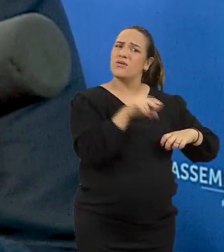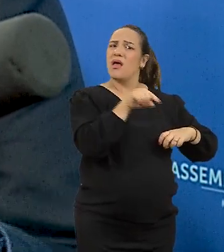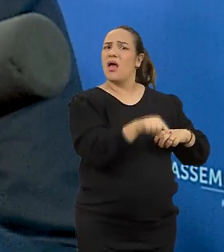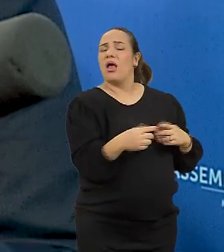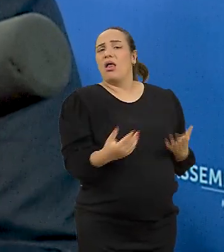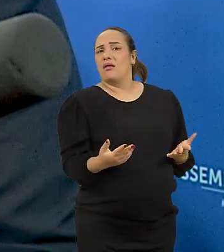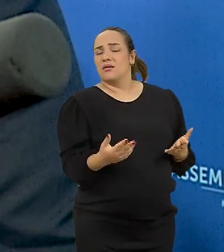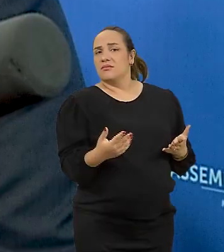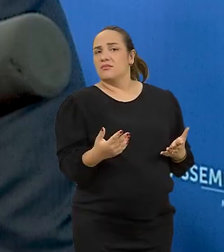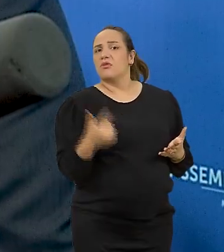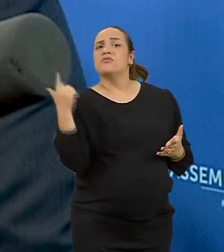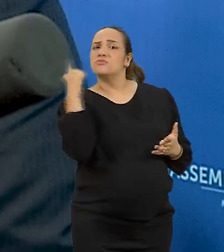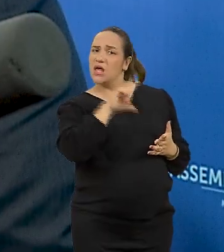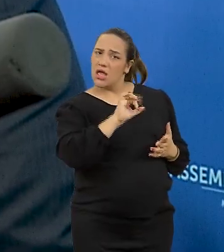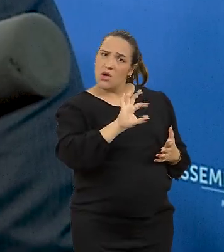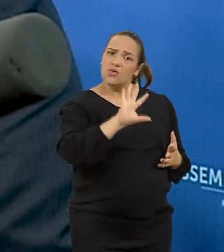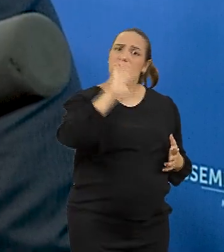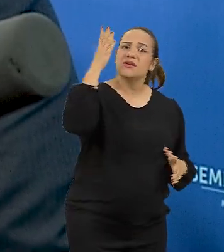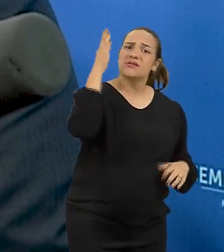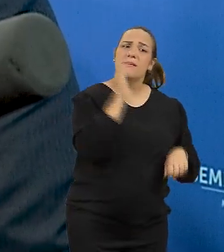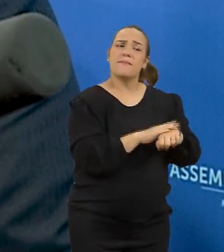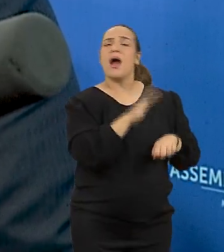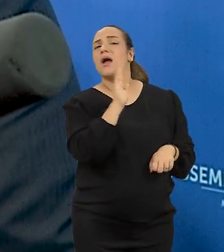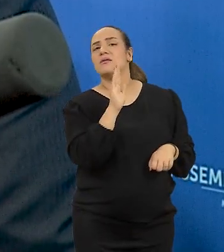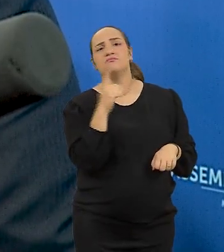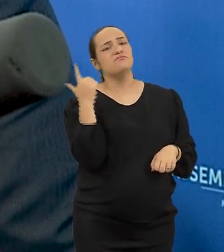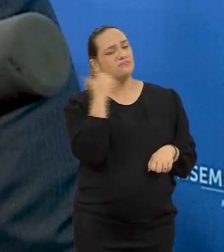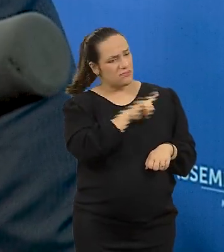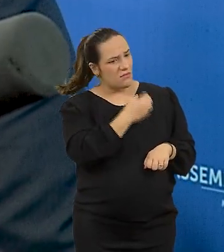efetivos, ela acaba acontecendo mais